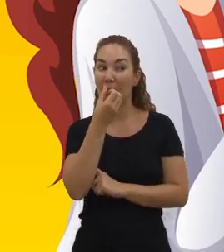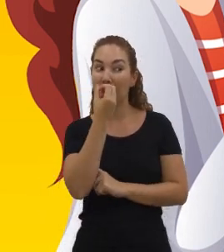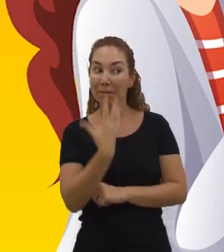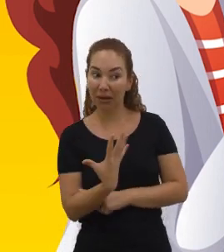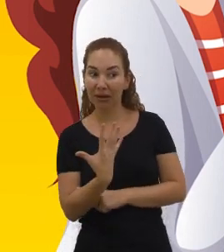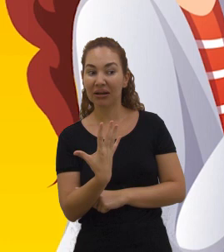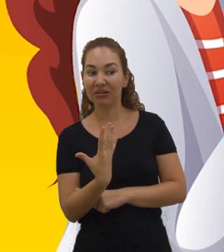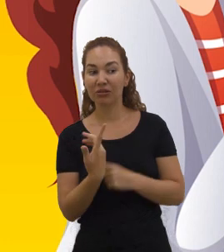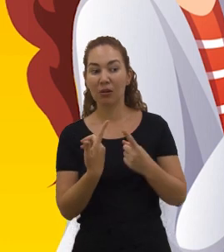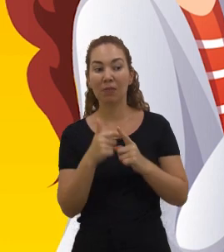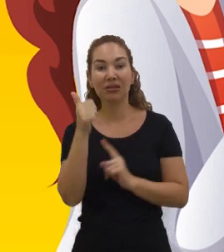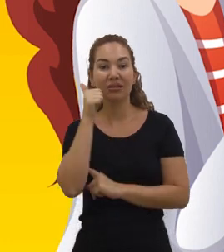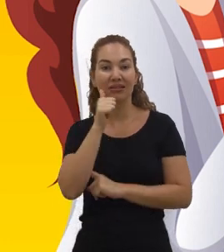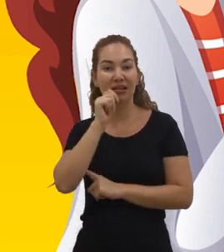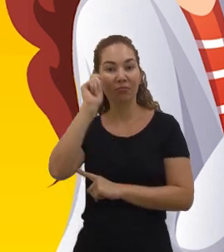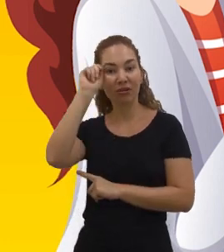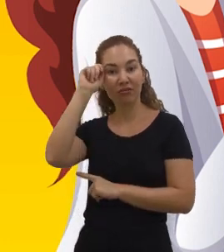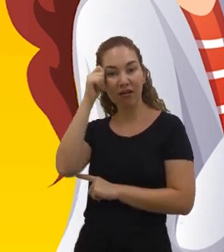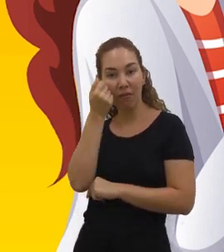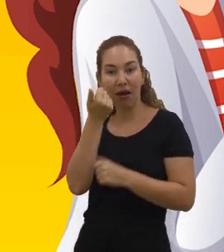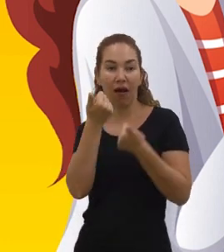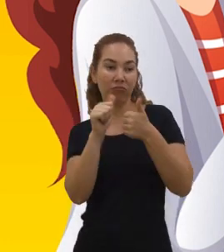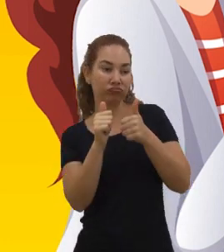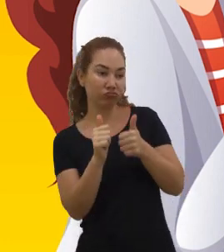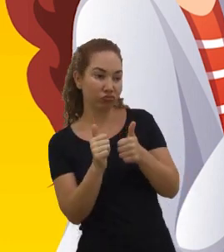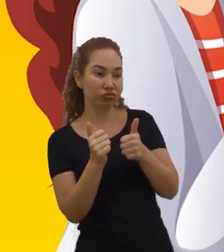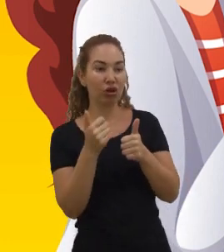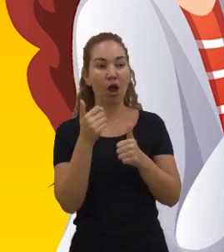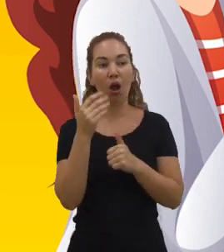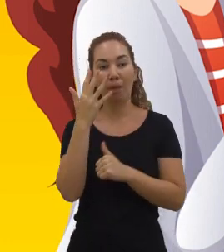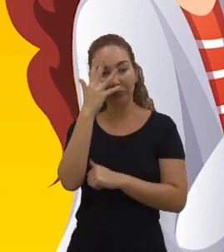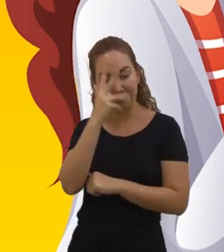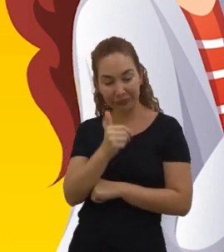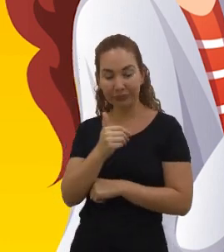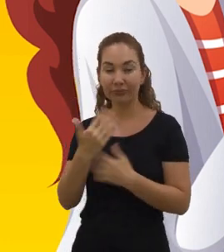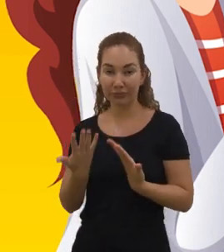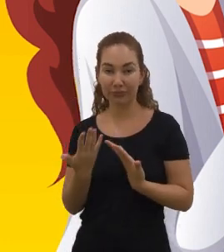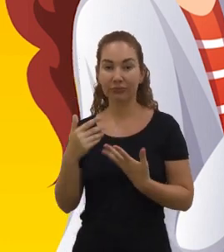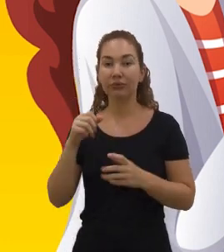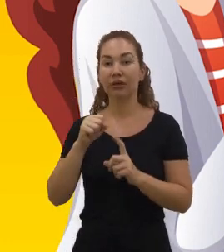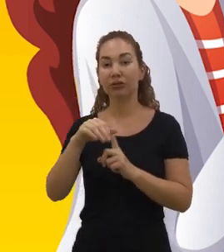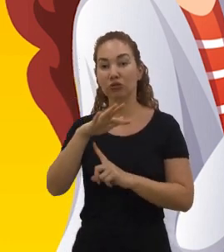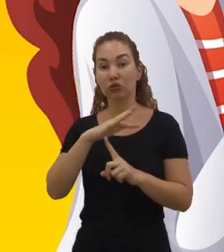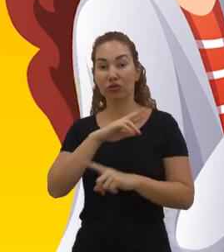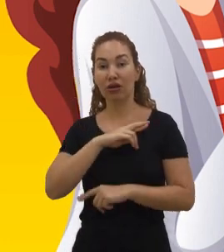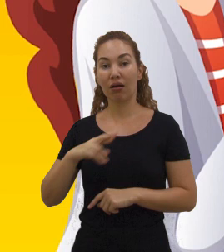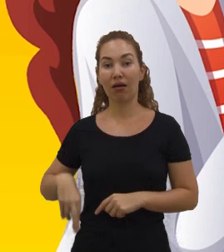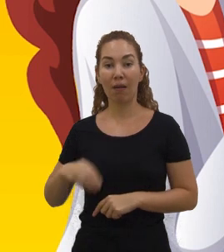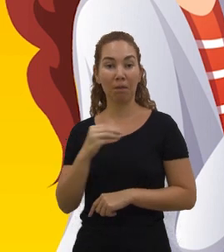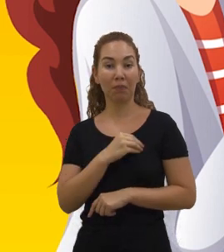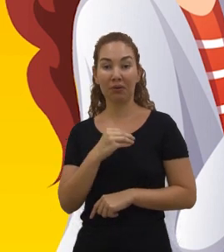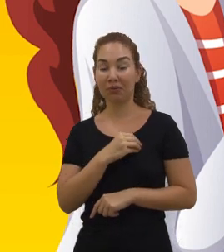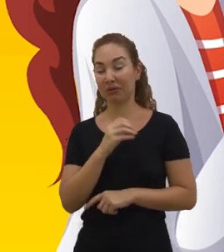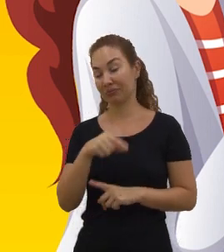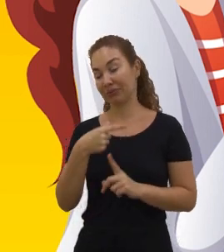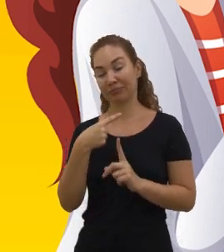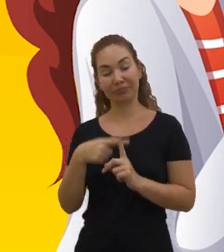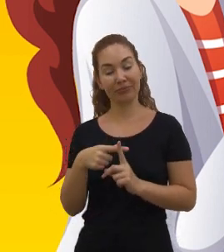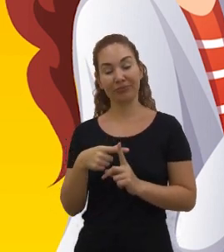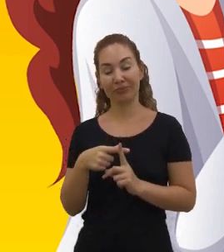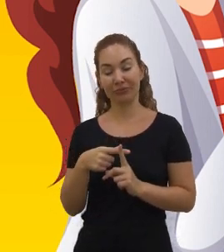associa ao imaginário da mulher negra sensualizada. Em uma sociedade pautada na religião, pecar não é positivo,